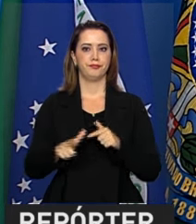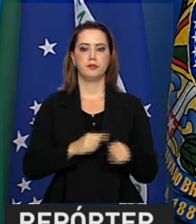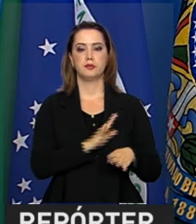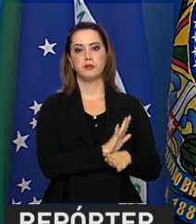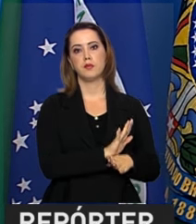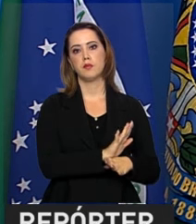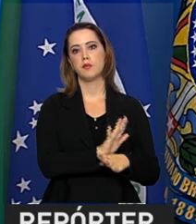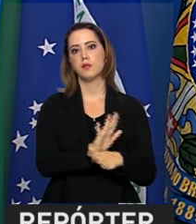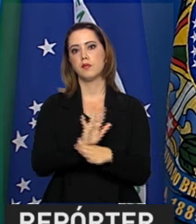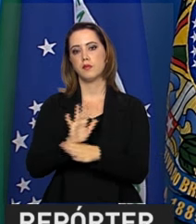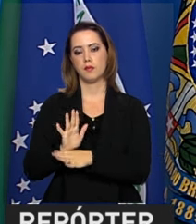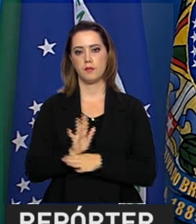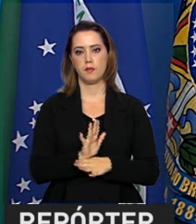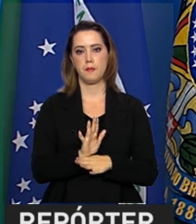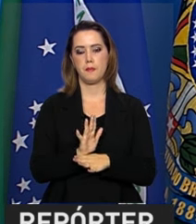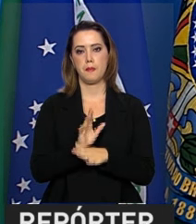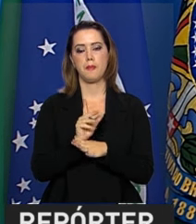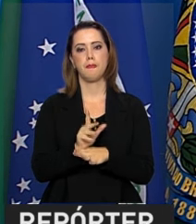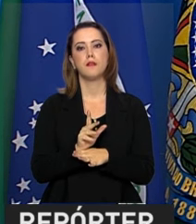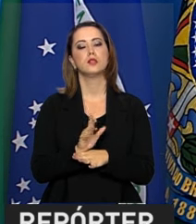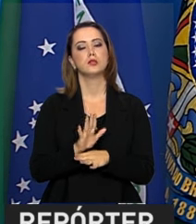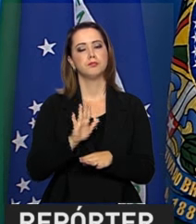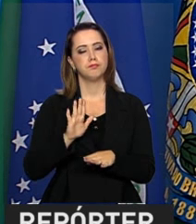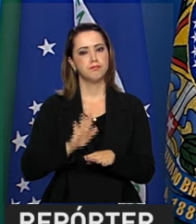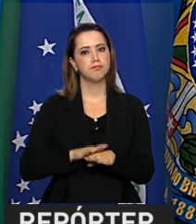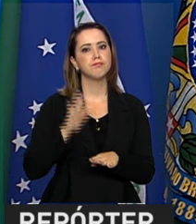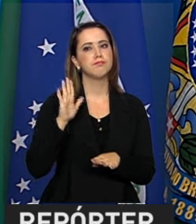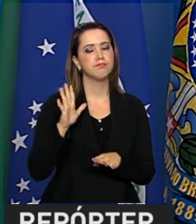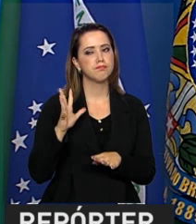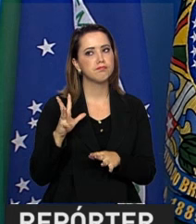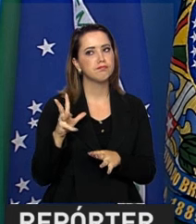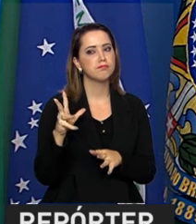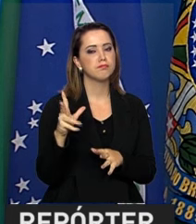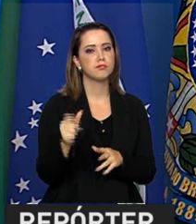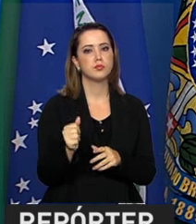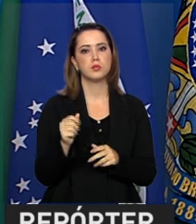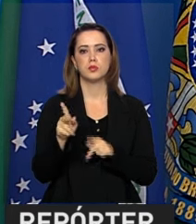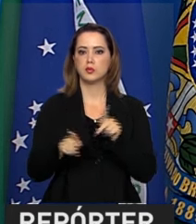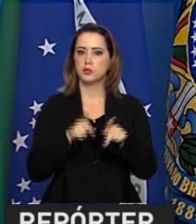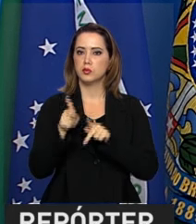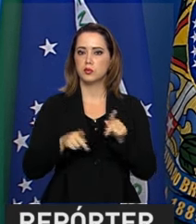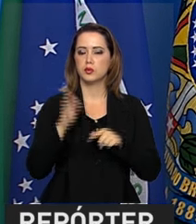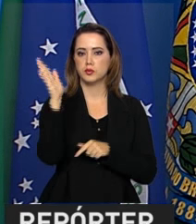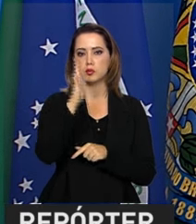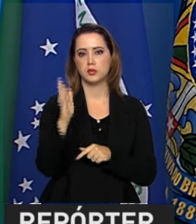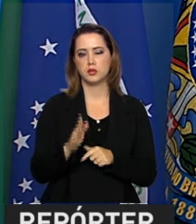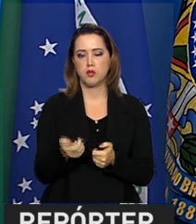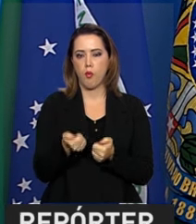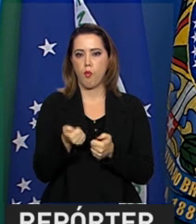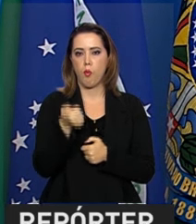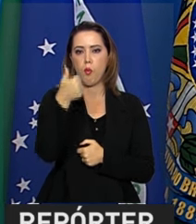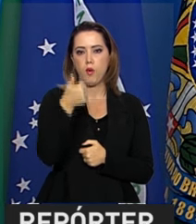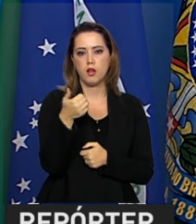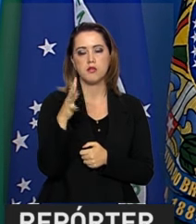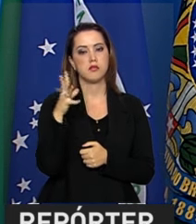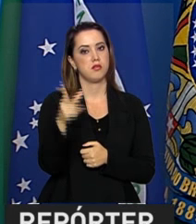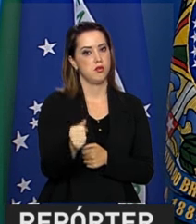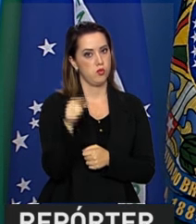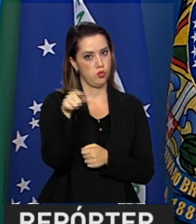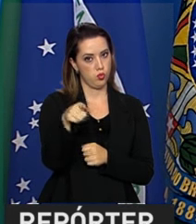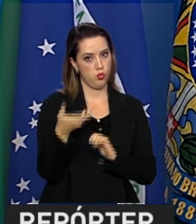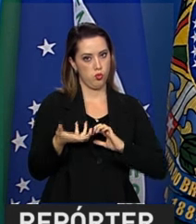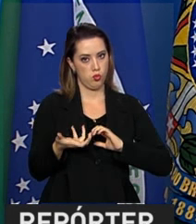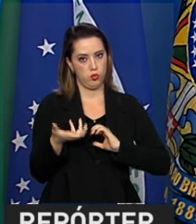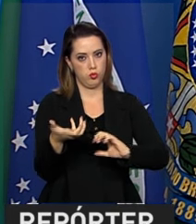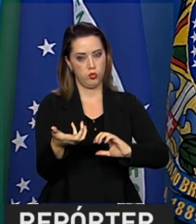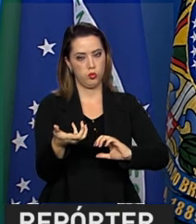apoio, convenhamos, da grande maioria do povo brasileiro, com apoio da quase totalidade daqueles que no